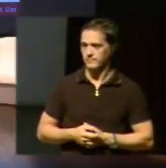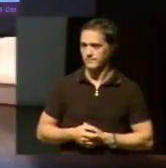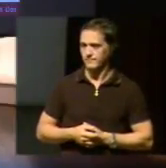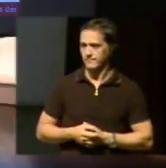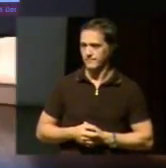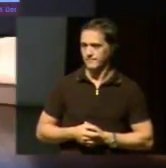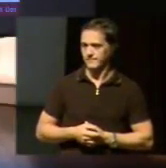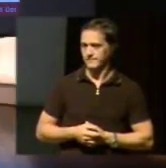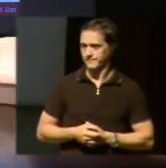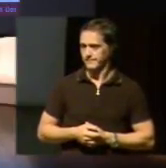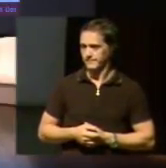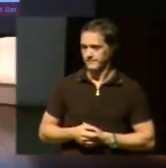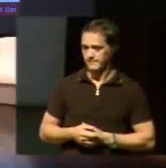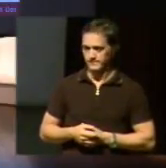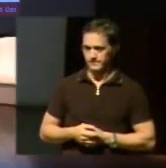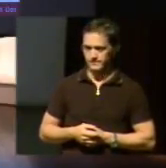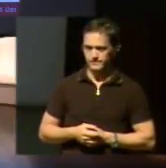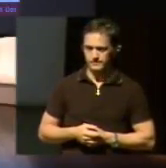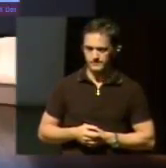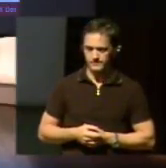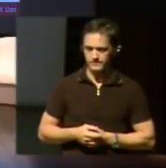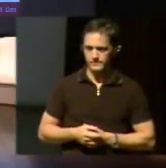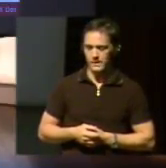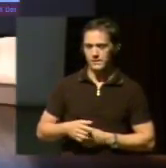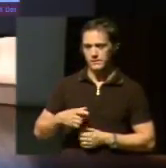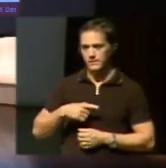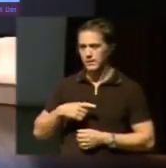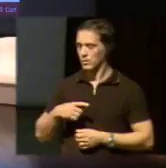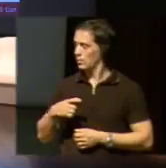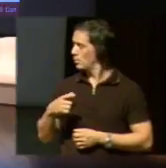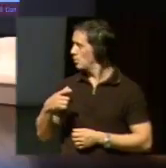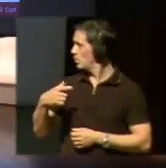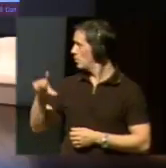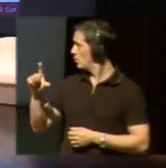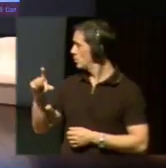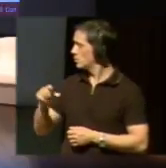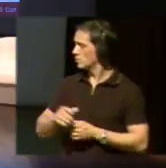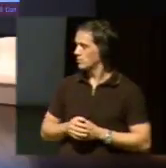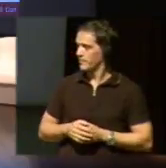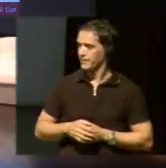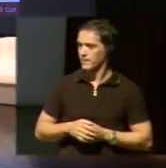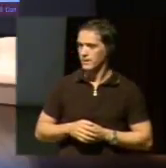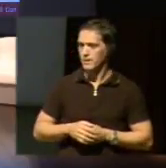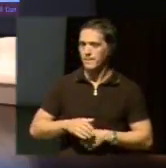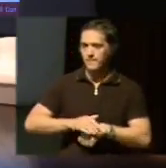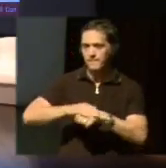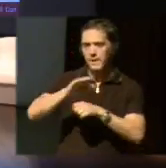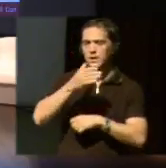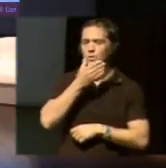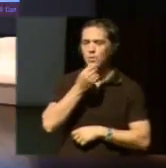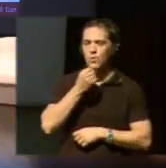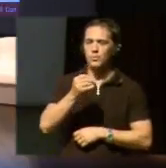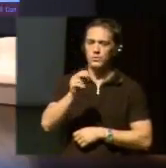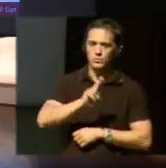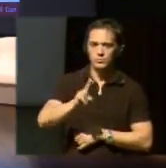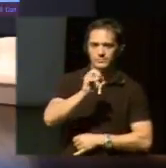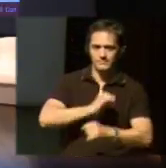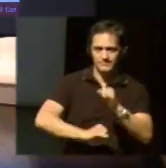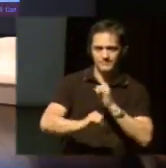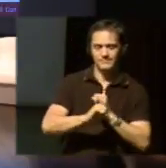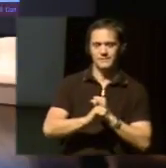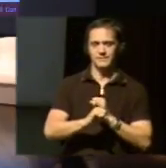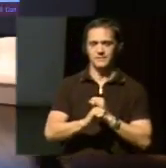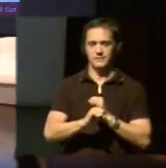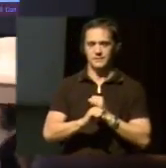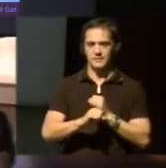Muito bem. Nós temos ainda outros aspectos. São principalmente os homens que utilizam a internet. São principalmente as pessoas que